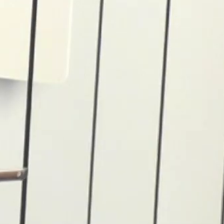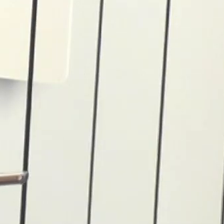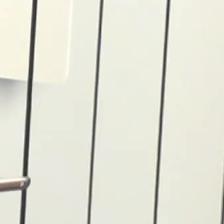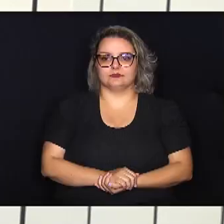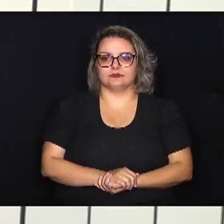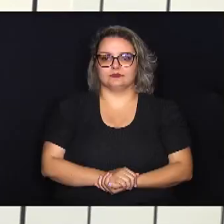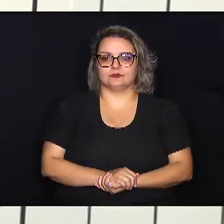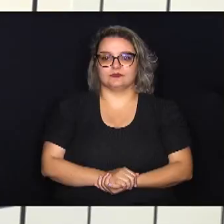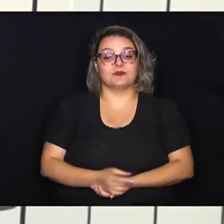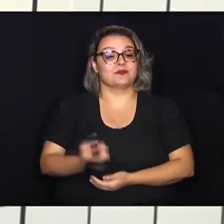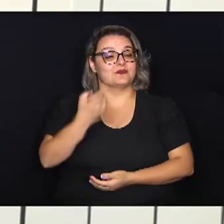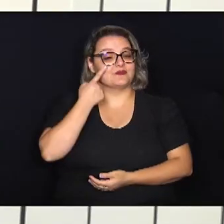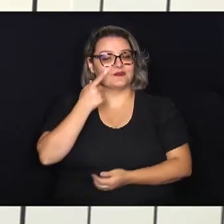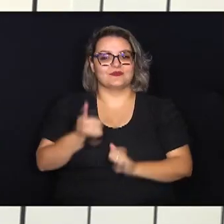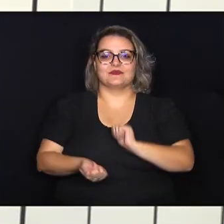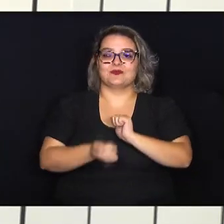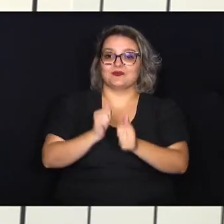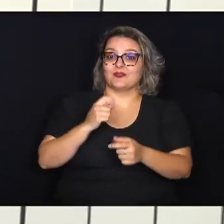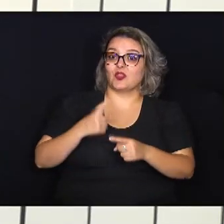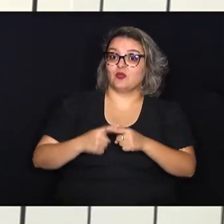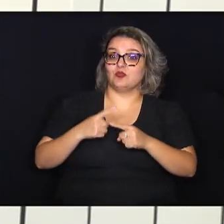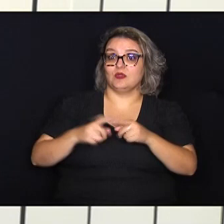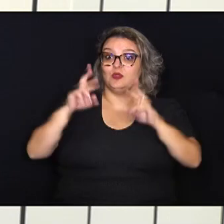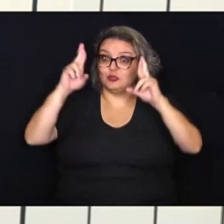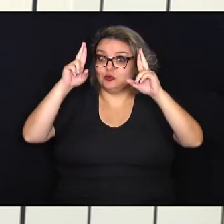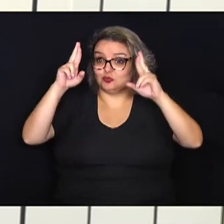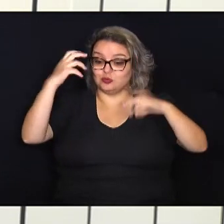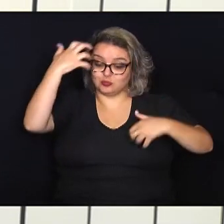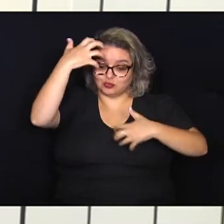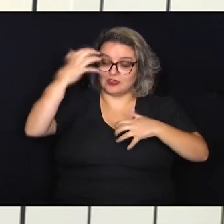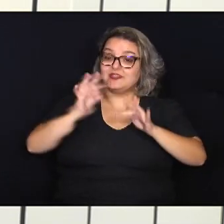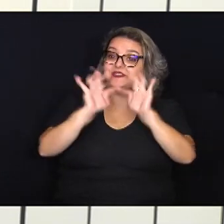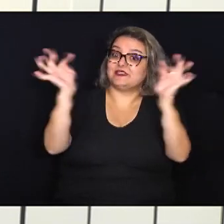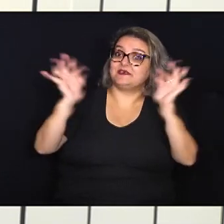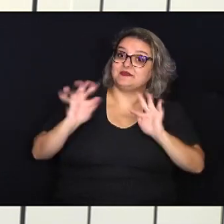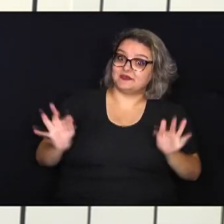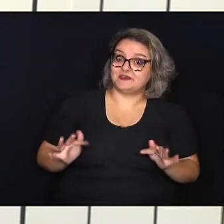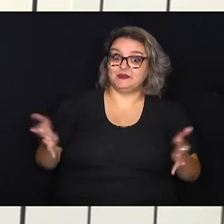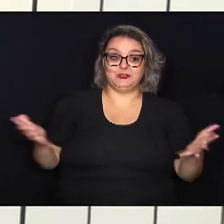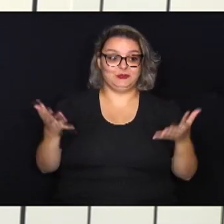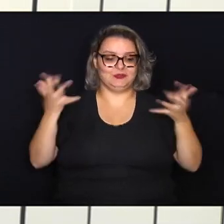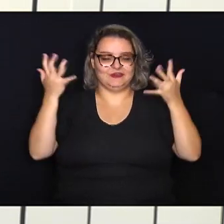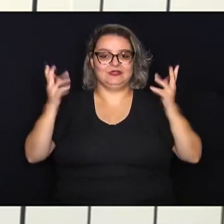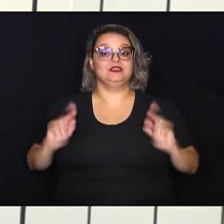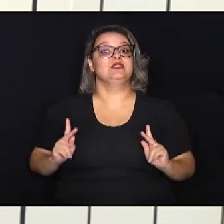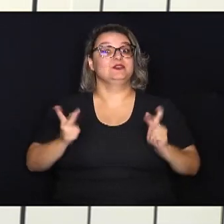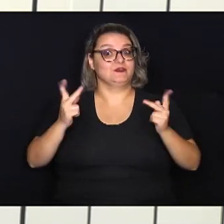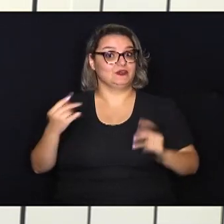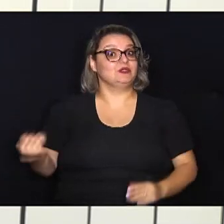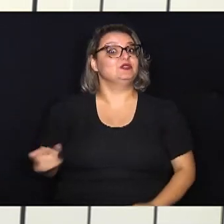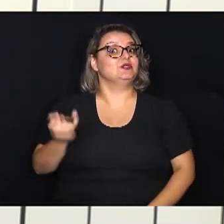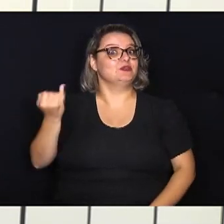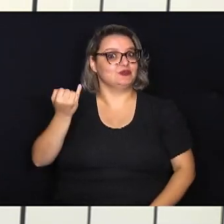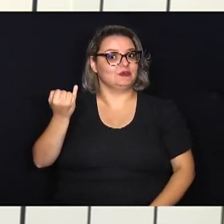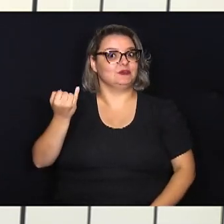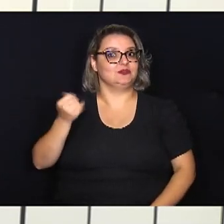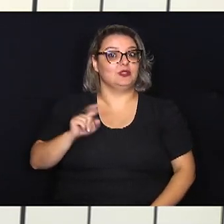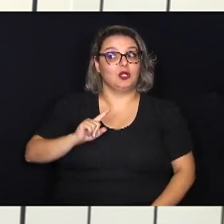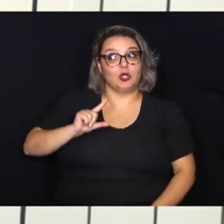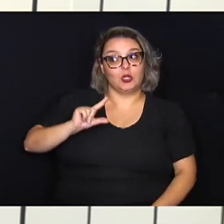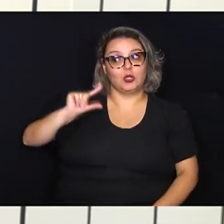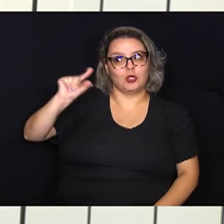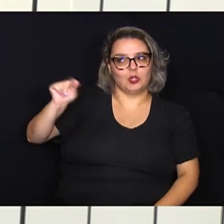Hora de falar de esporte porque a torcida da Macaca está feliz da vida. Que vitória importante fora de casa